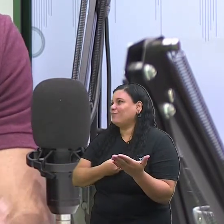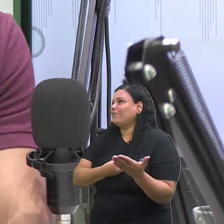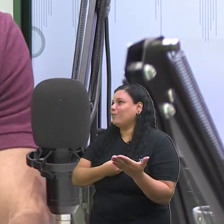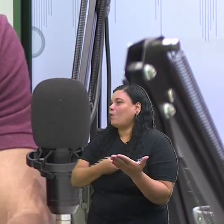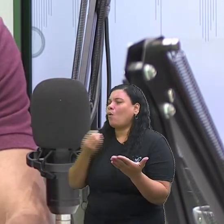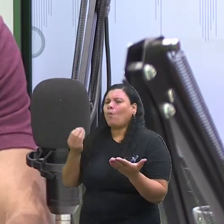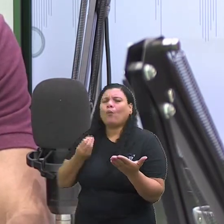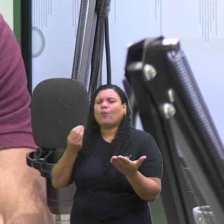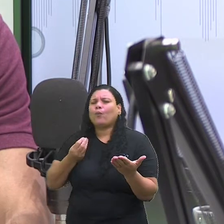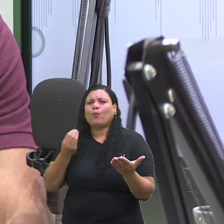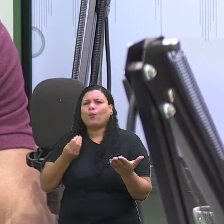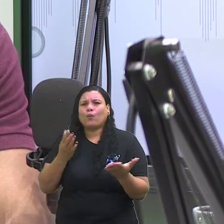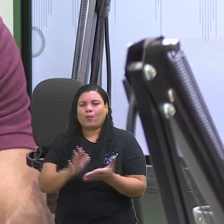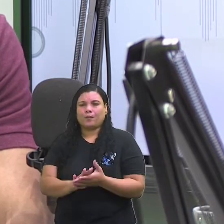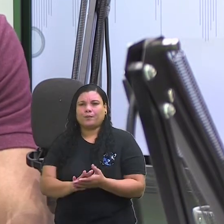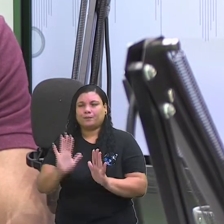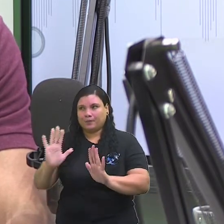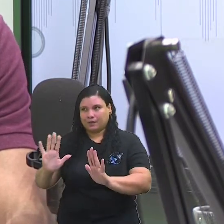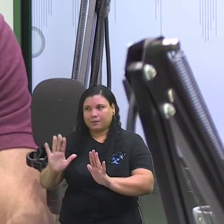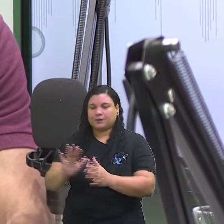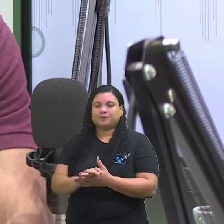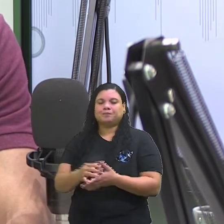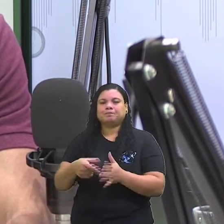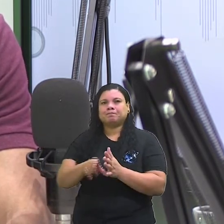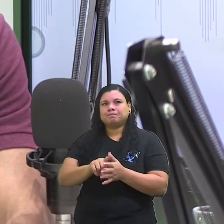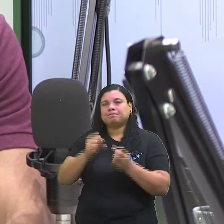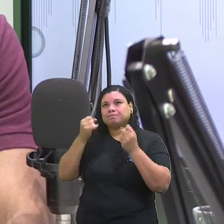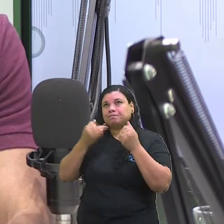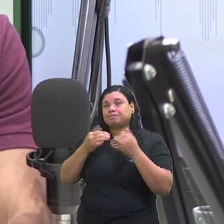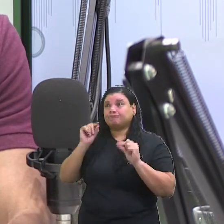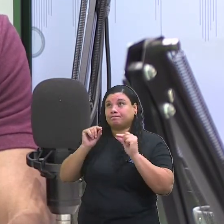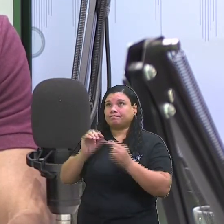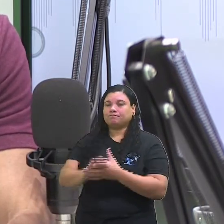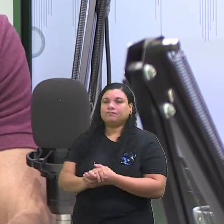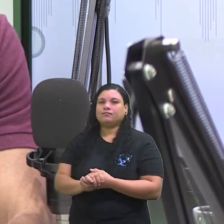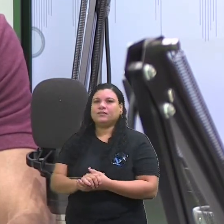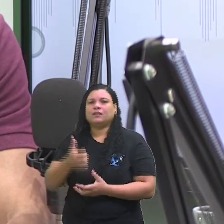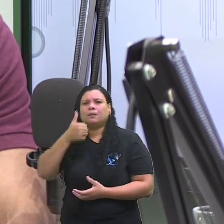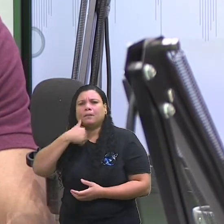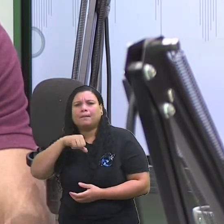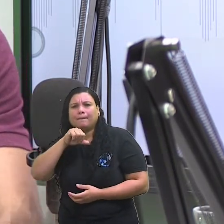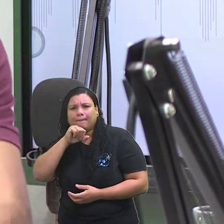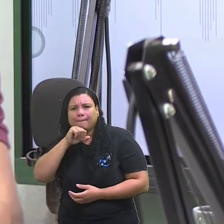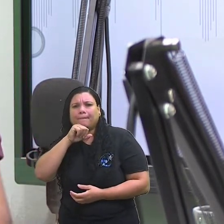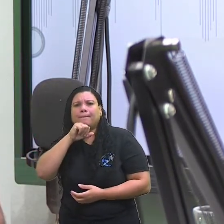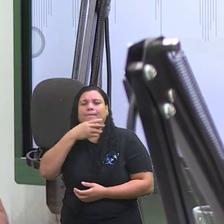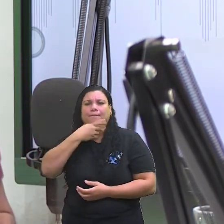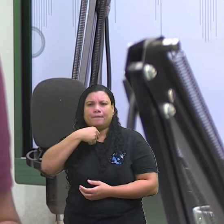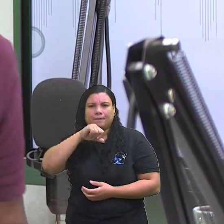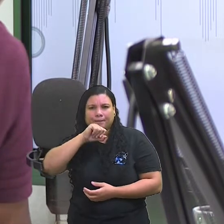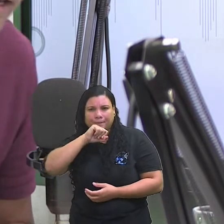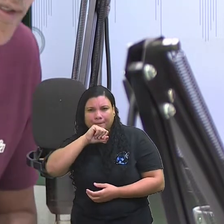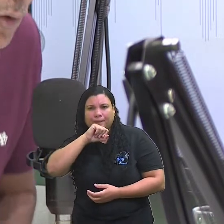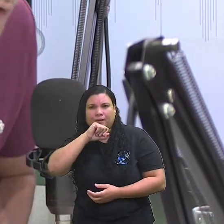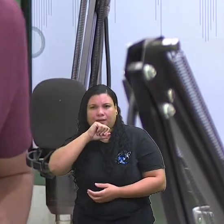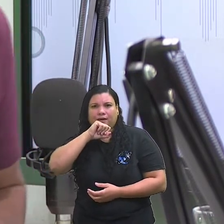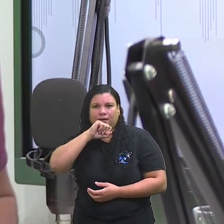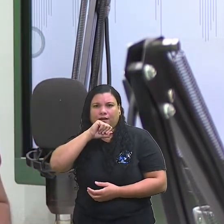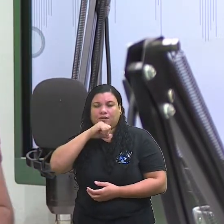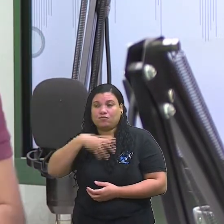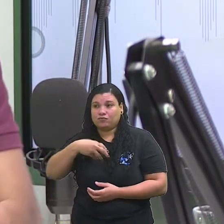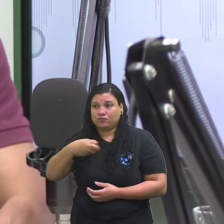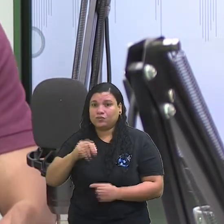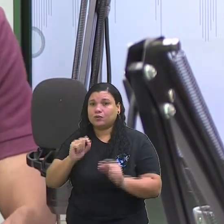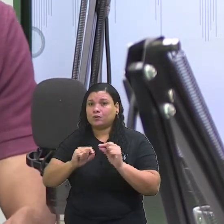dizer, agora voltando uma questão aqui, conectando com a Bíblia também, é o seguinte, pais, filhos, ouçam-me, pais, os nossos pais